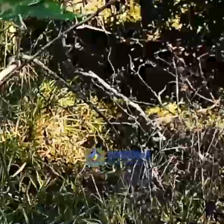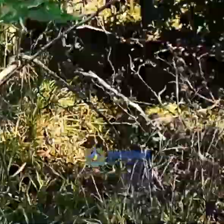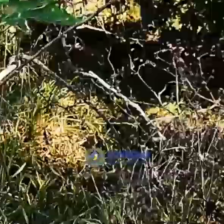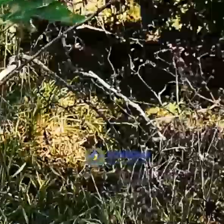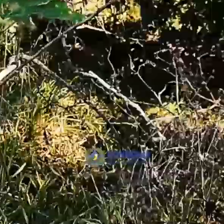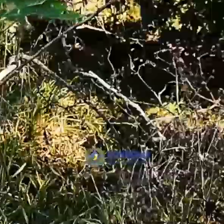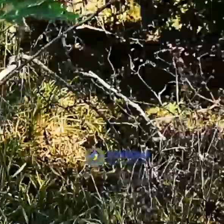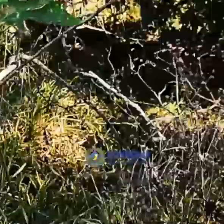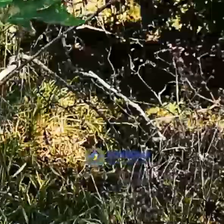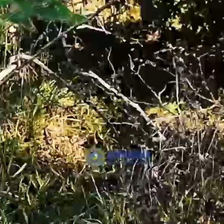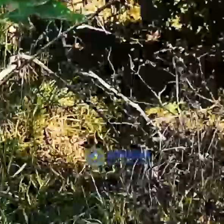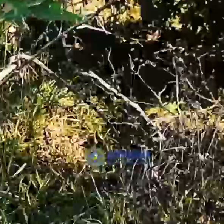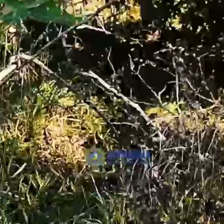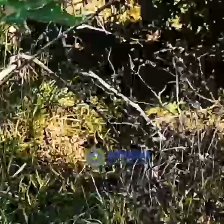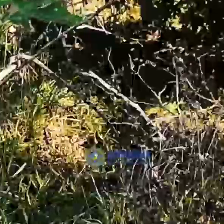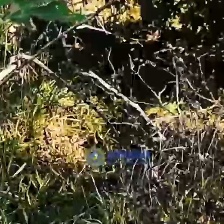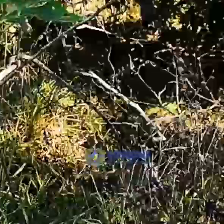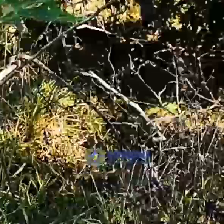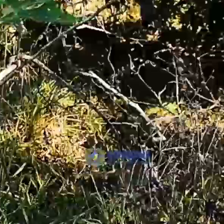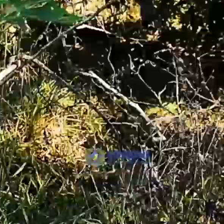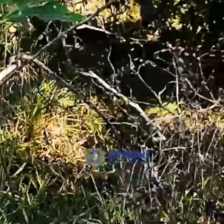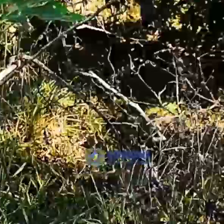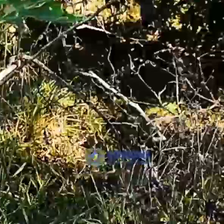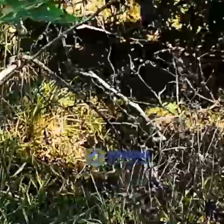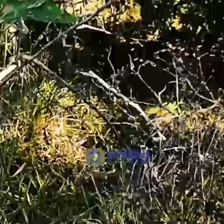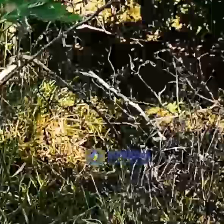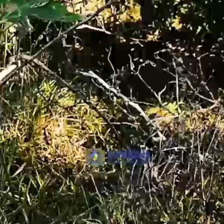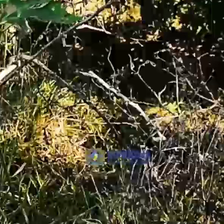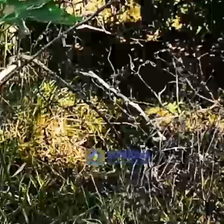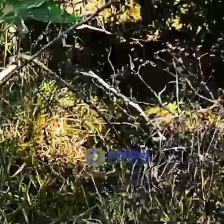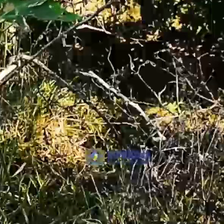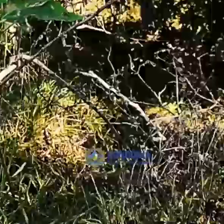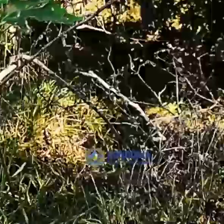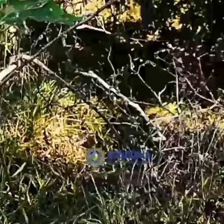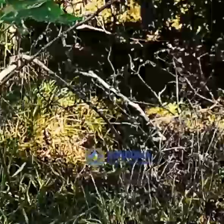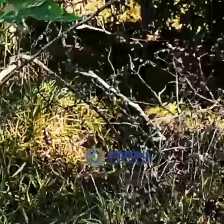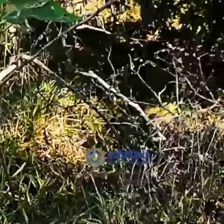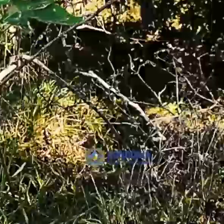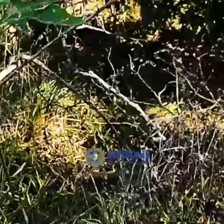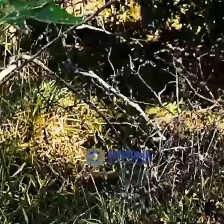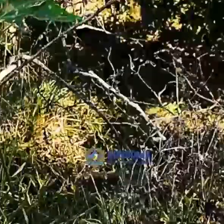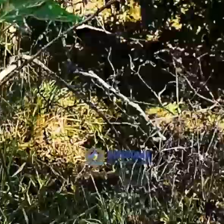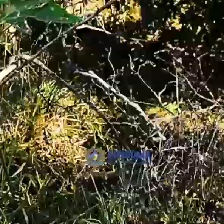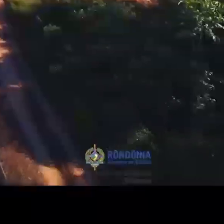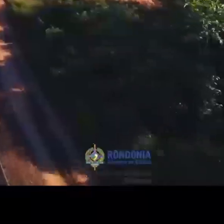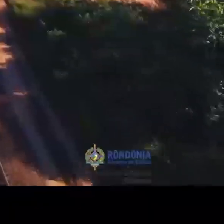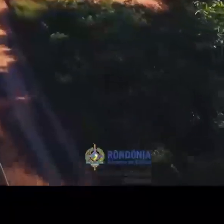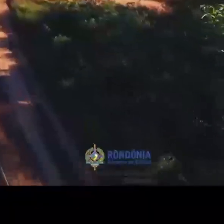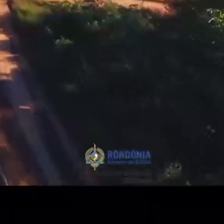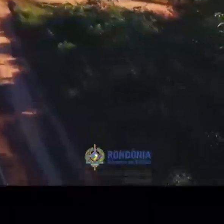Agora venham conosco, Historiando Rondônia, para você conhecer esta missão de Rondon.